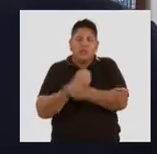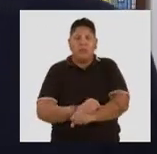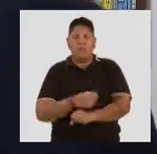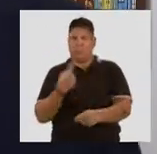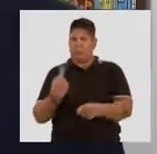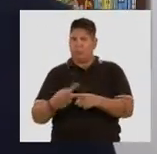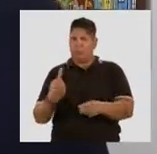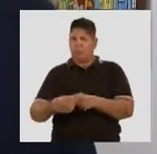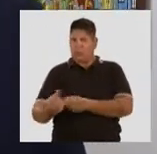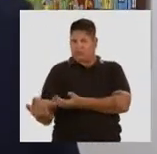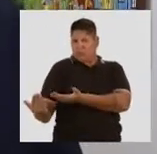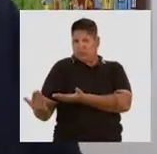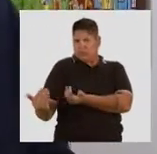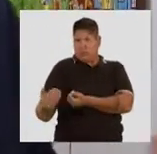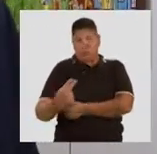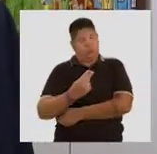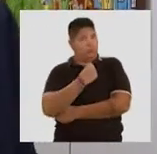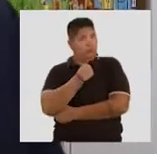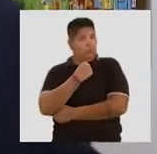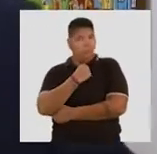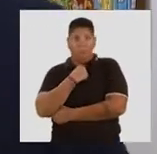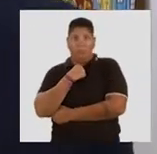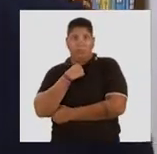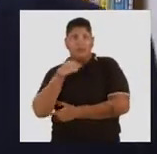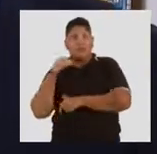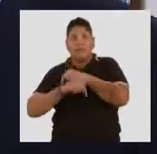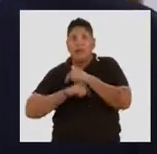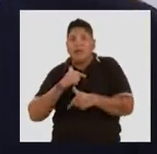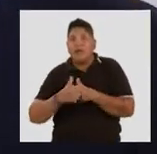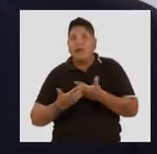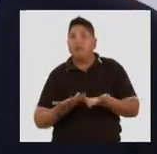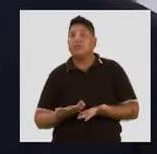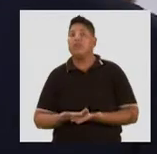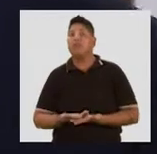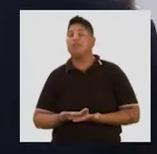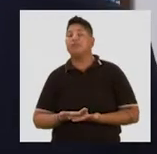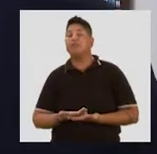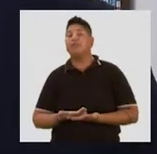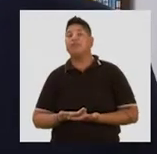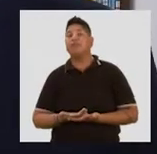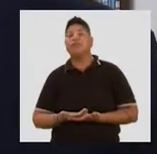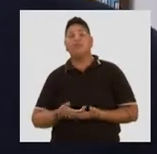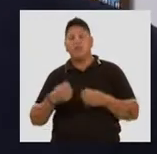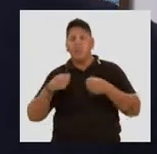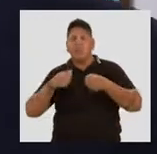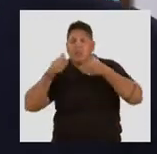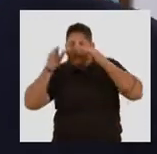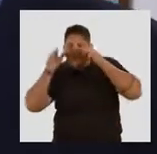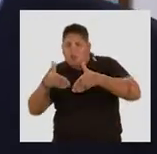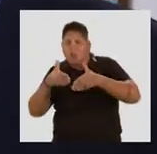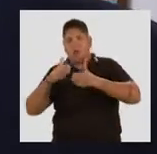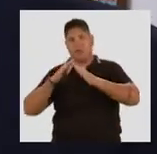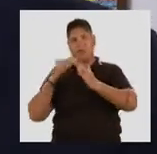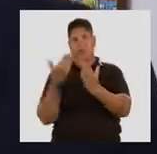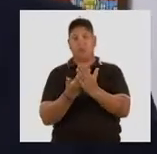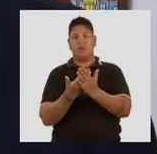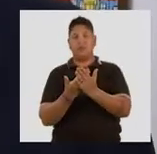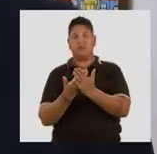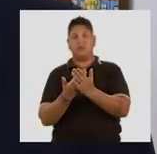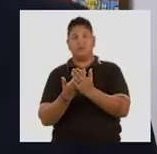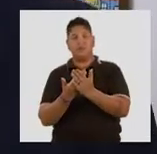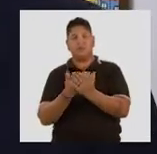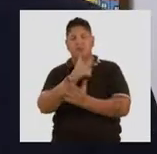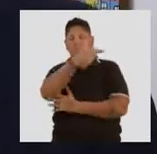existe trabalho escravo, por que a criança não pode ficar no trabalho, que ela tem que se dedicar só